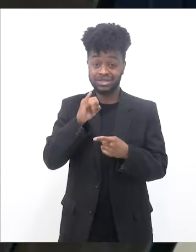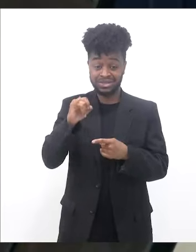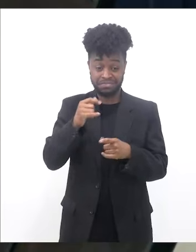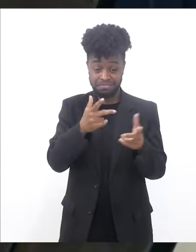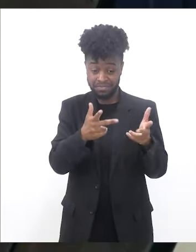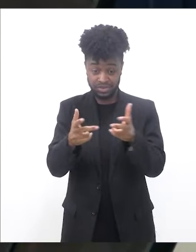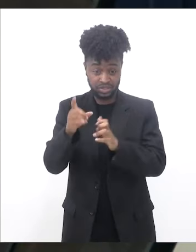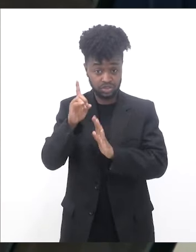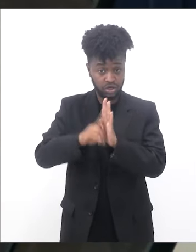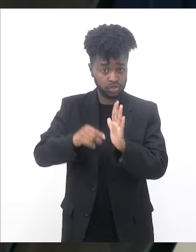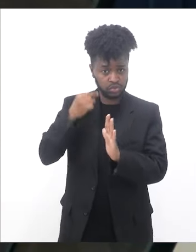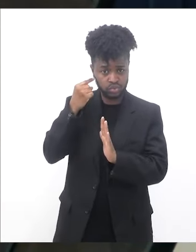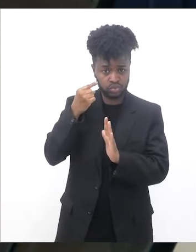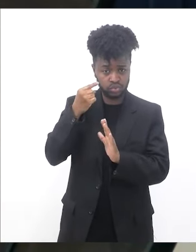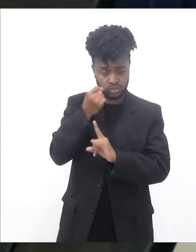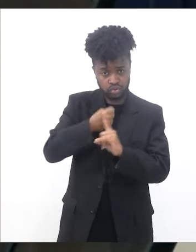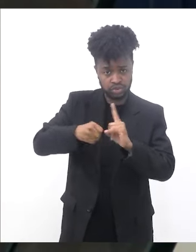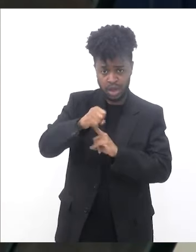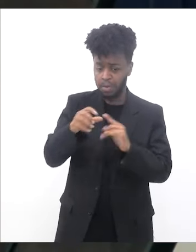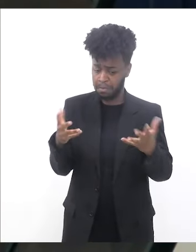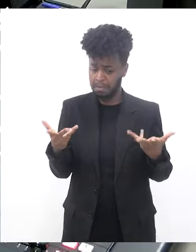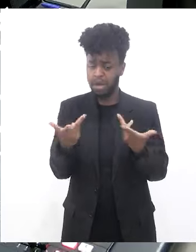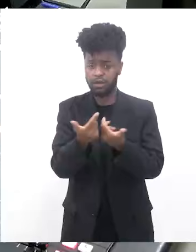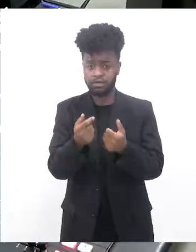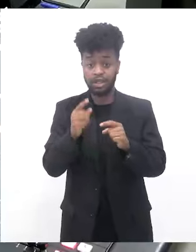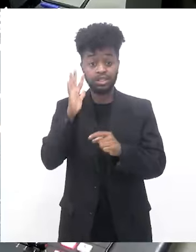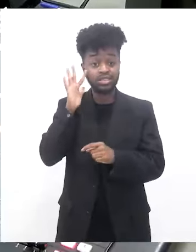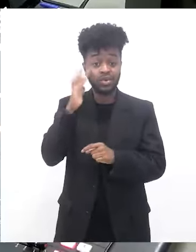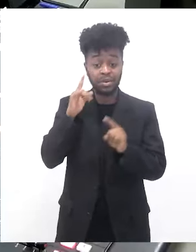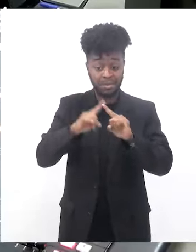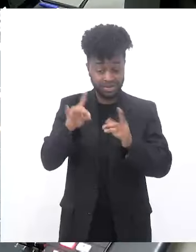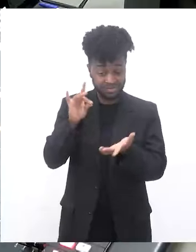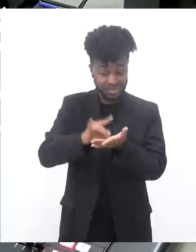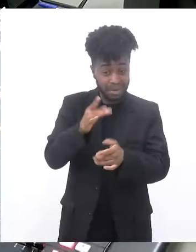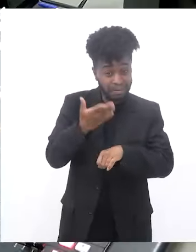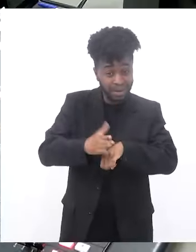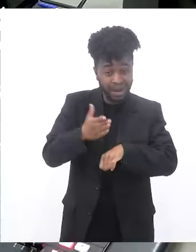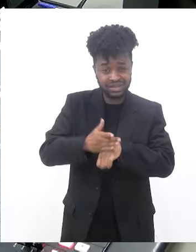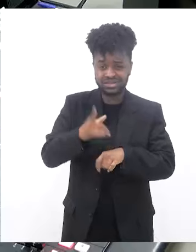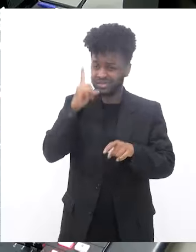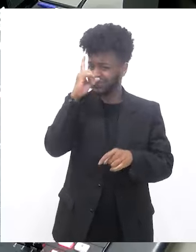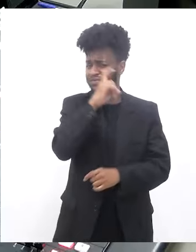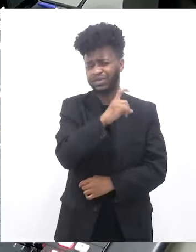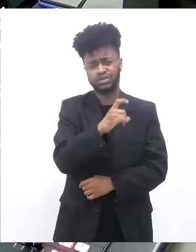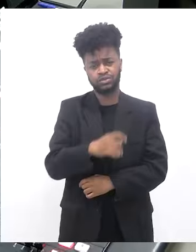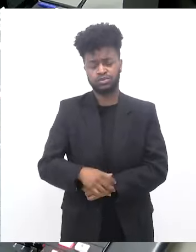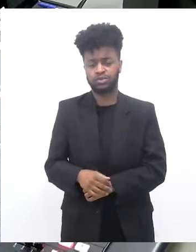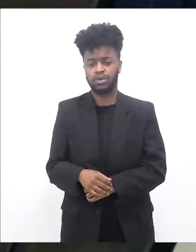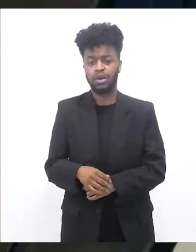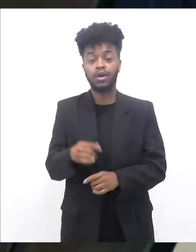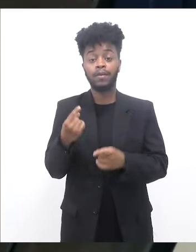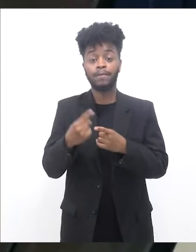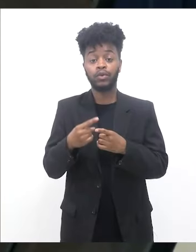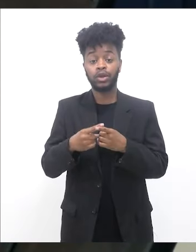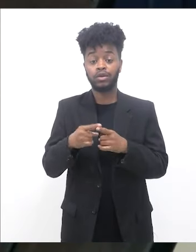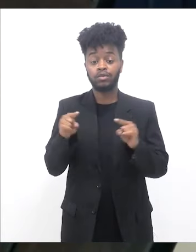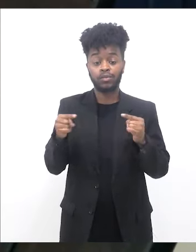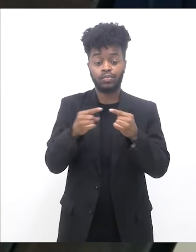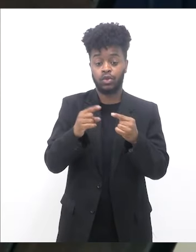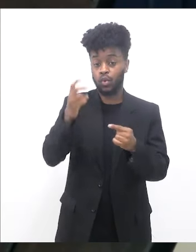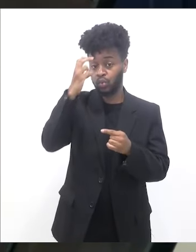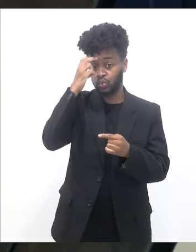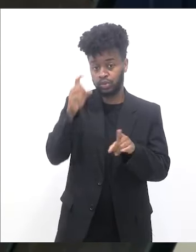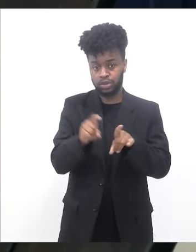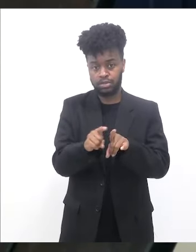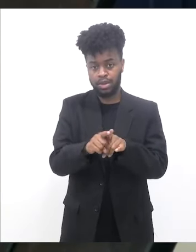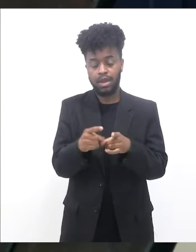os direitos sociais, eles são maravilhosos, na teoria. Mas a prática é muito difícil de você viver, porque é uma questão também